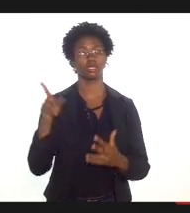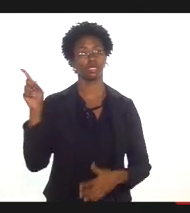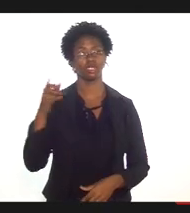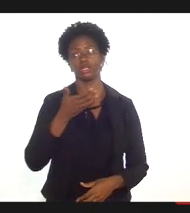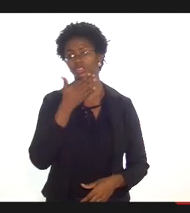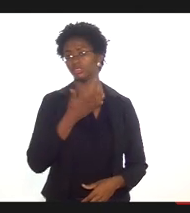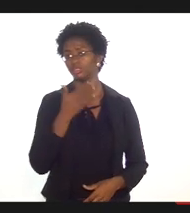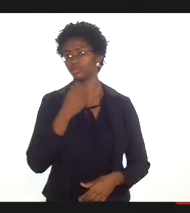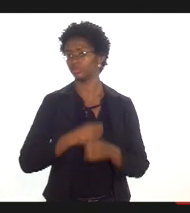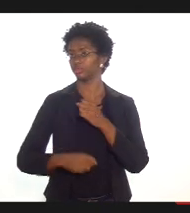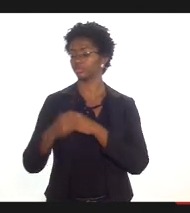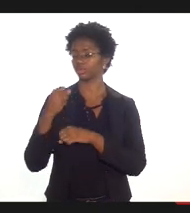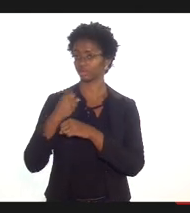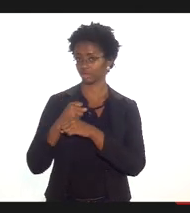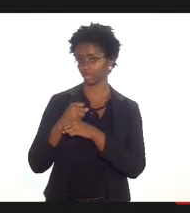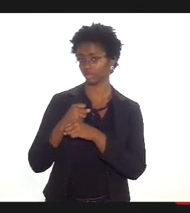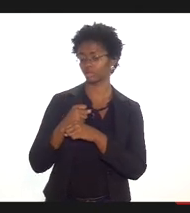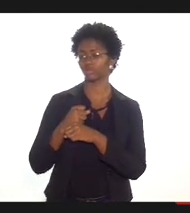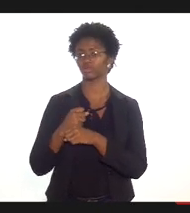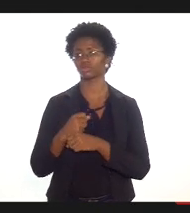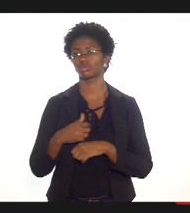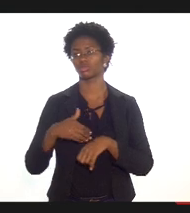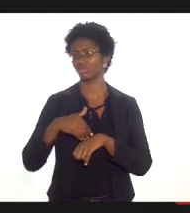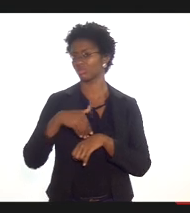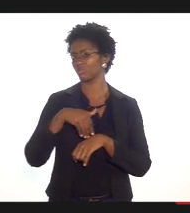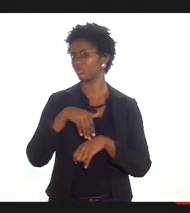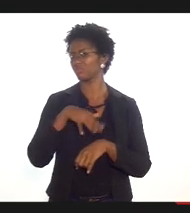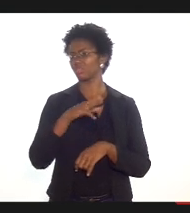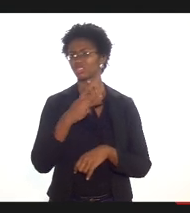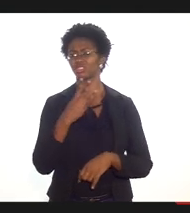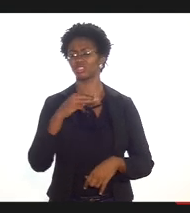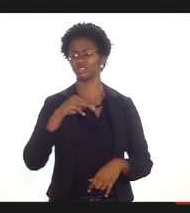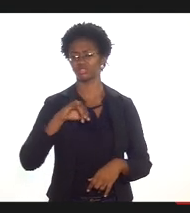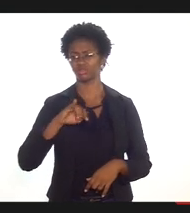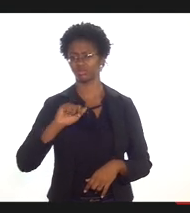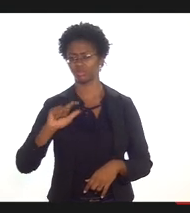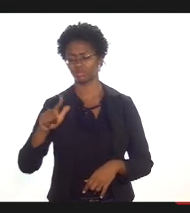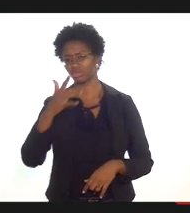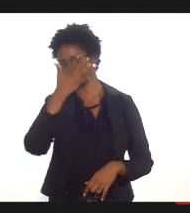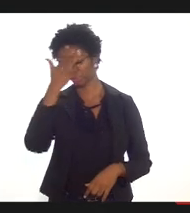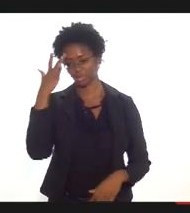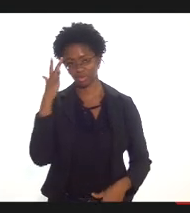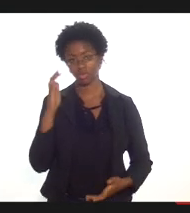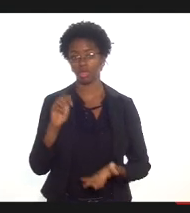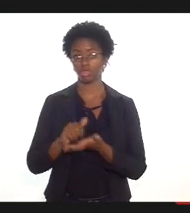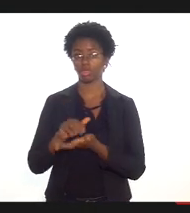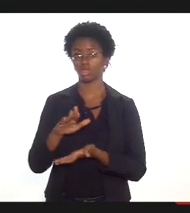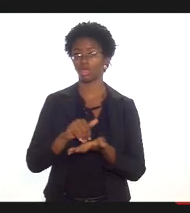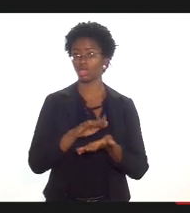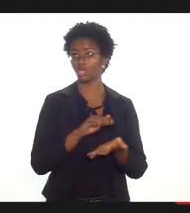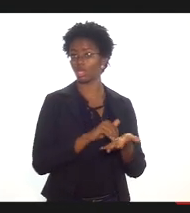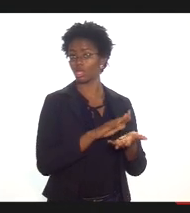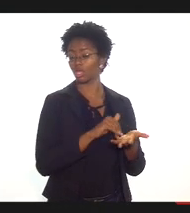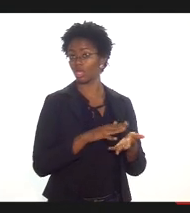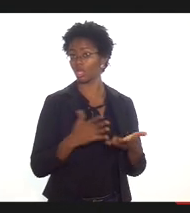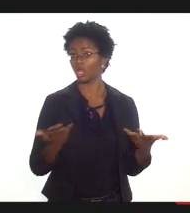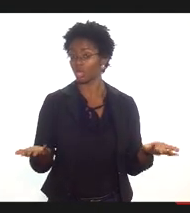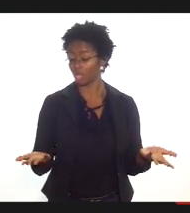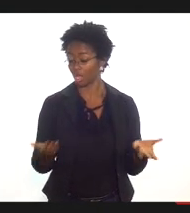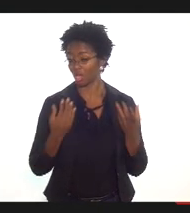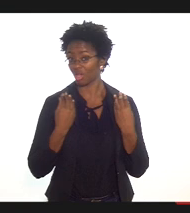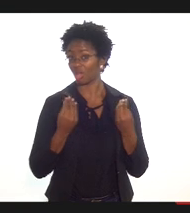ano passado, mais de 3 mil pessoas foram demitidas, né, deputada Lucinha?